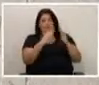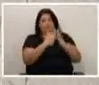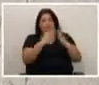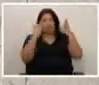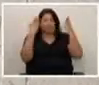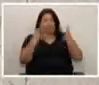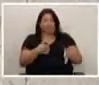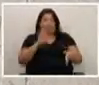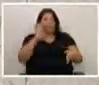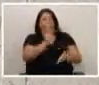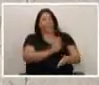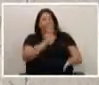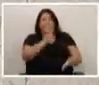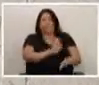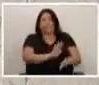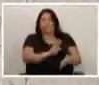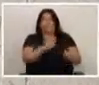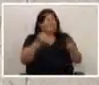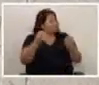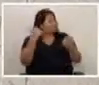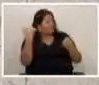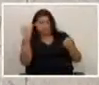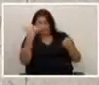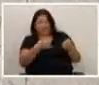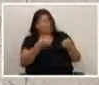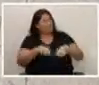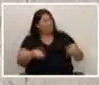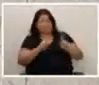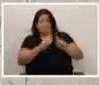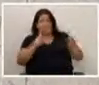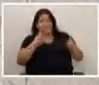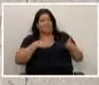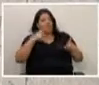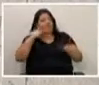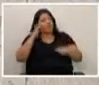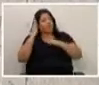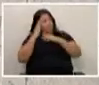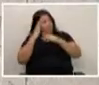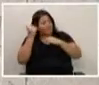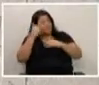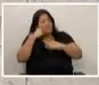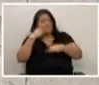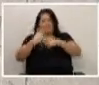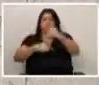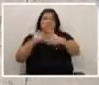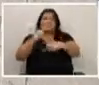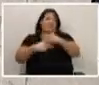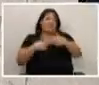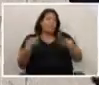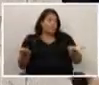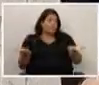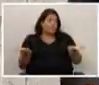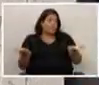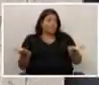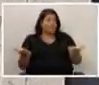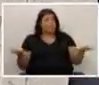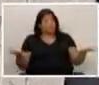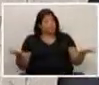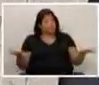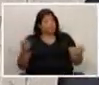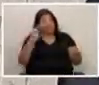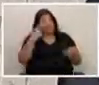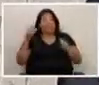lá, ele buzinou. Ele falou: não precisa buzinar porque meu pai está dormindo e minha mãe está trabalhando. Então, meus amigos, essa notícia de que foi o